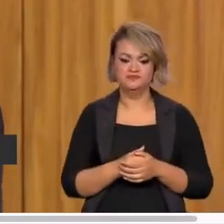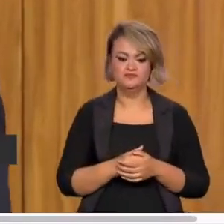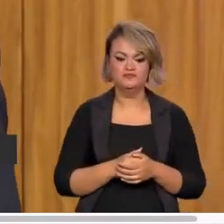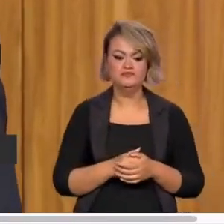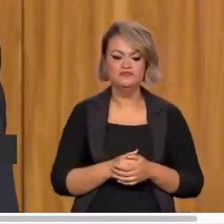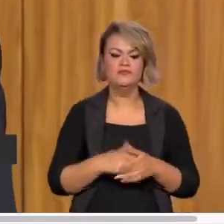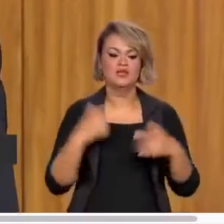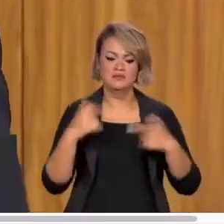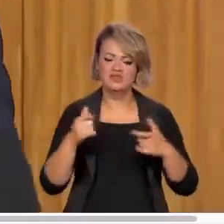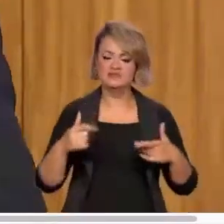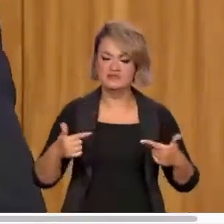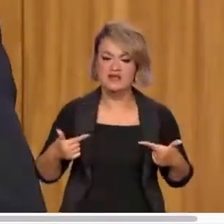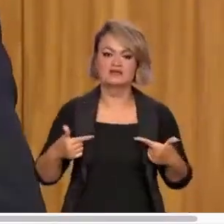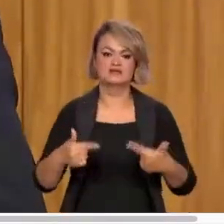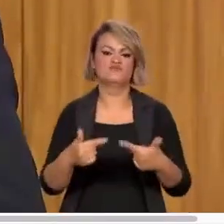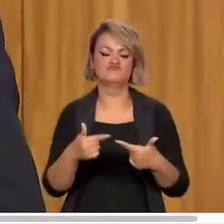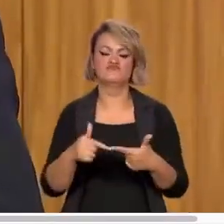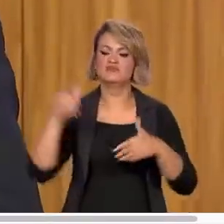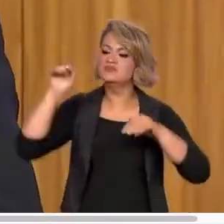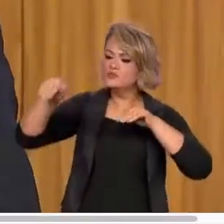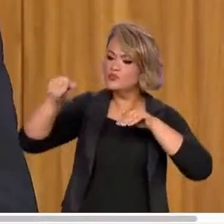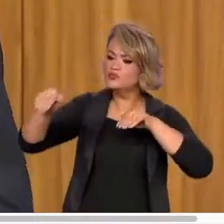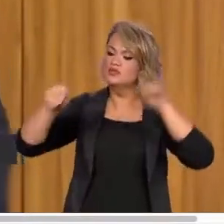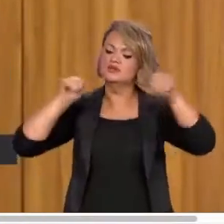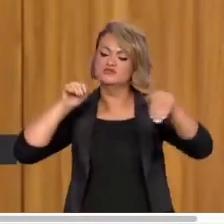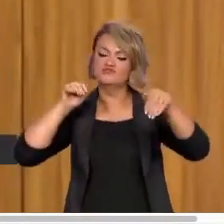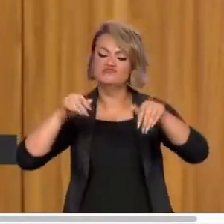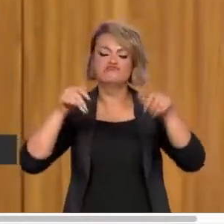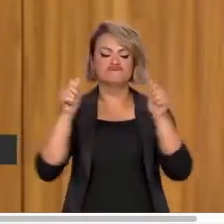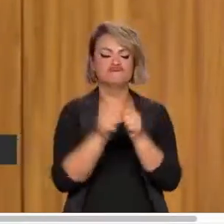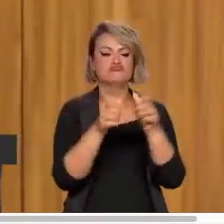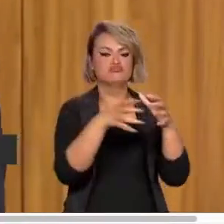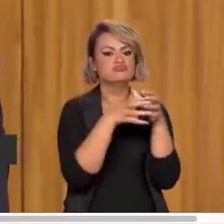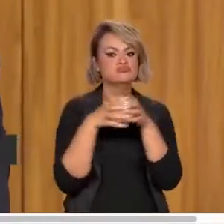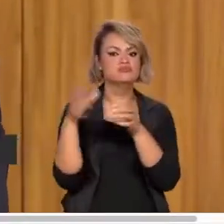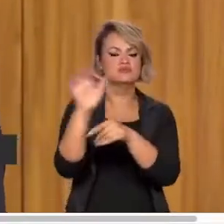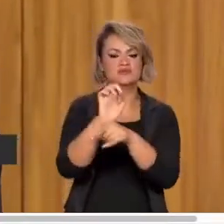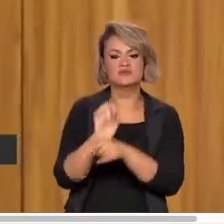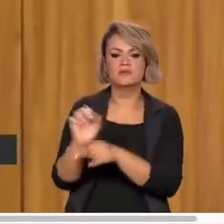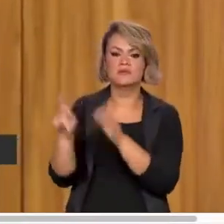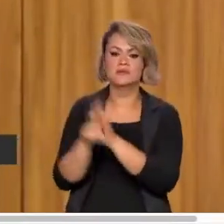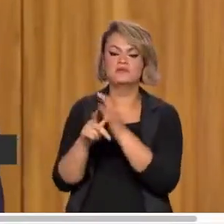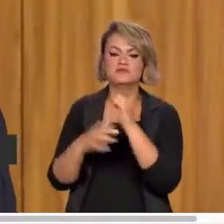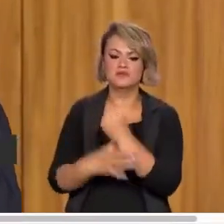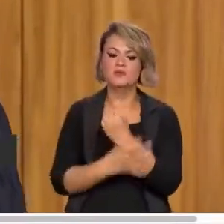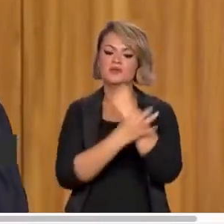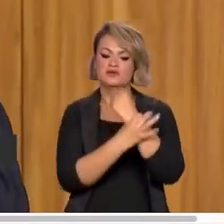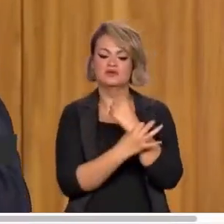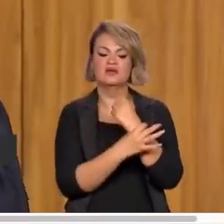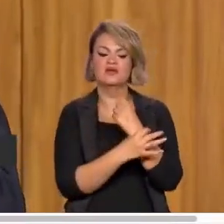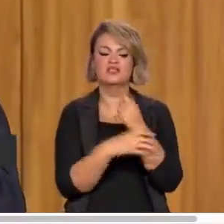que haja intensificação dessa mobilização com os comitês Estaduais de segurança nas escolas como nós fizemos na